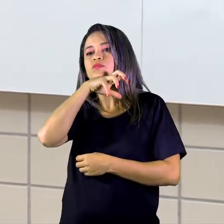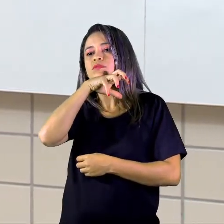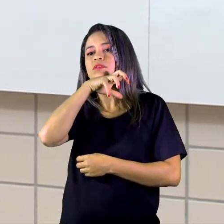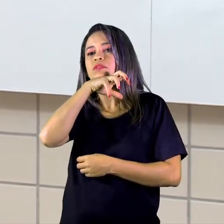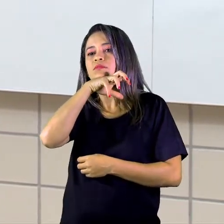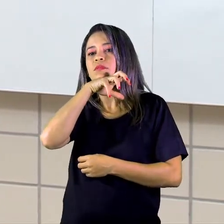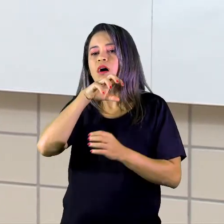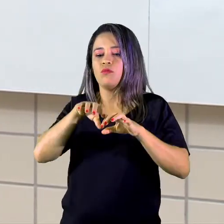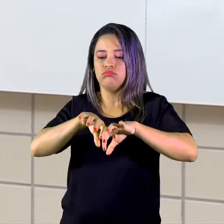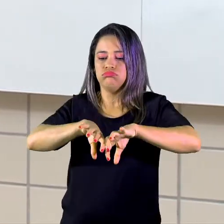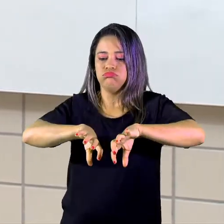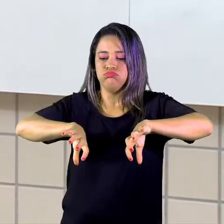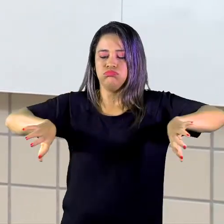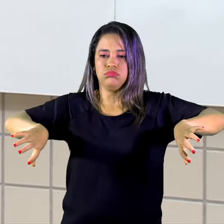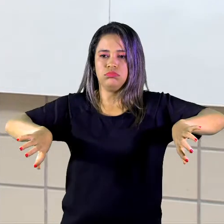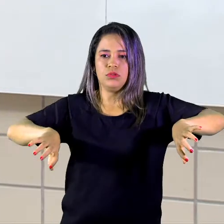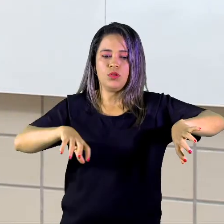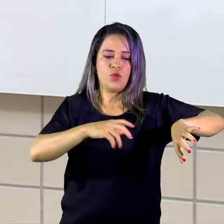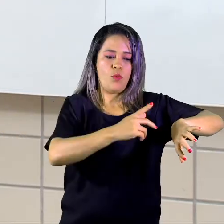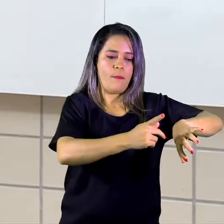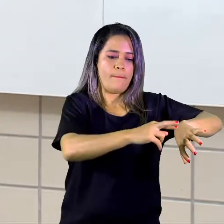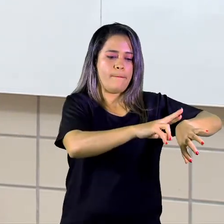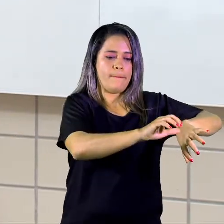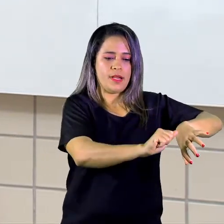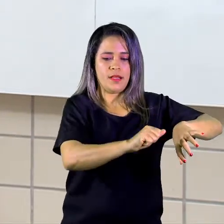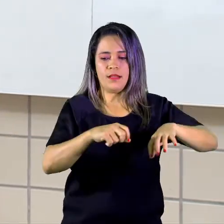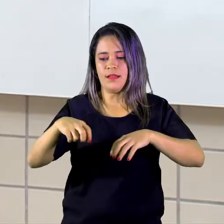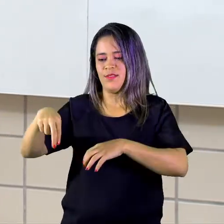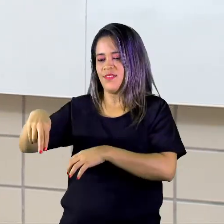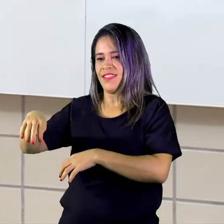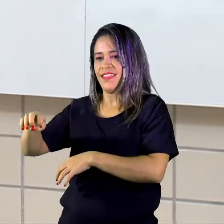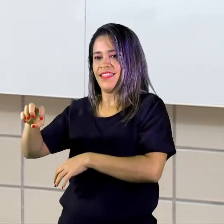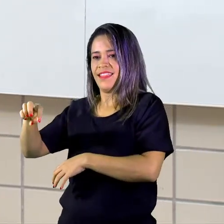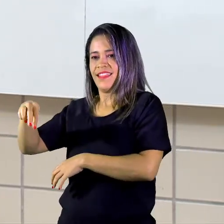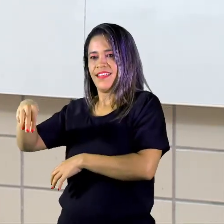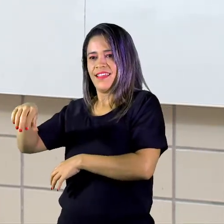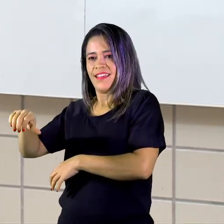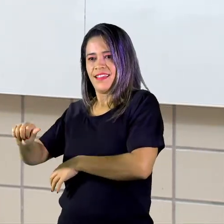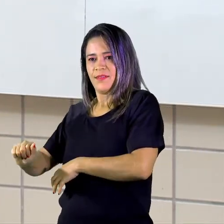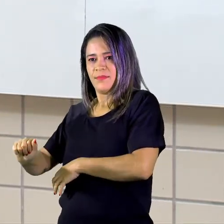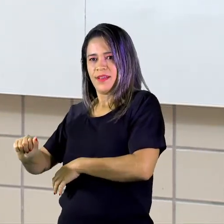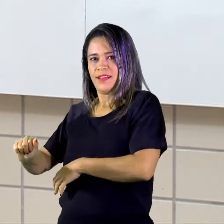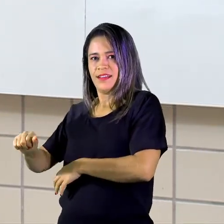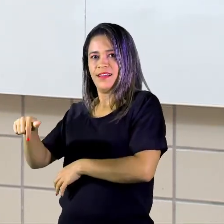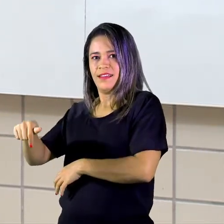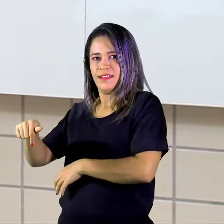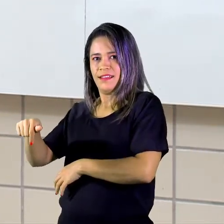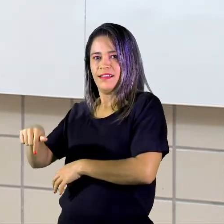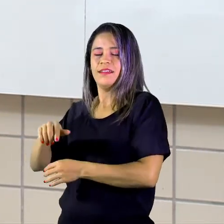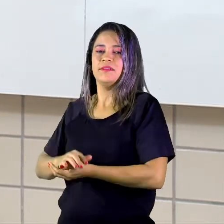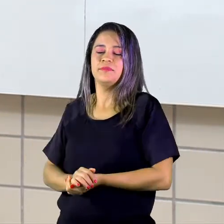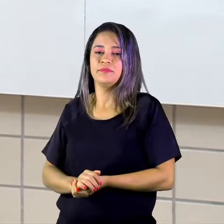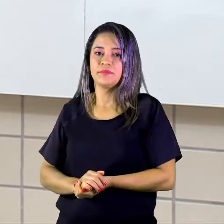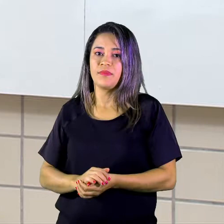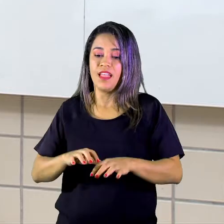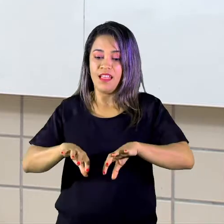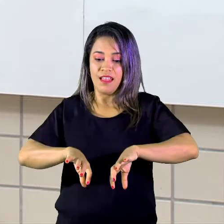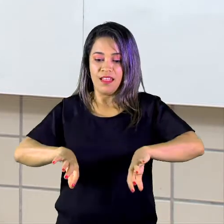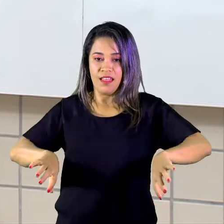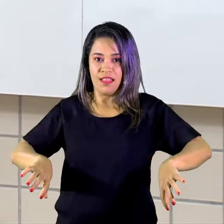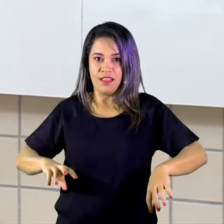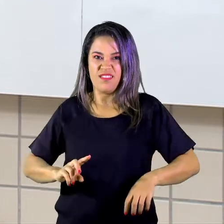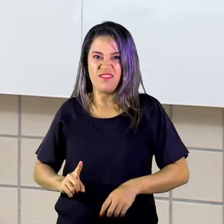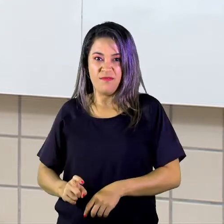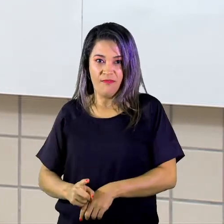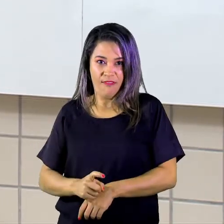dois grupos, os plateumintos e os nematóides, também chamado nemateumintos. Esses vermes,